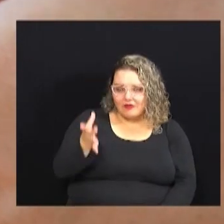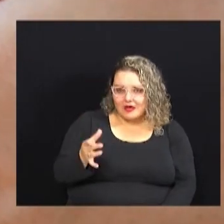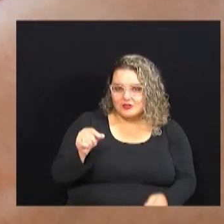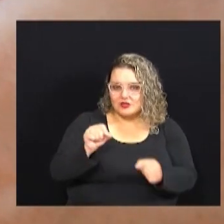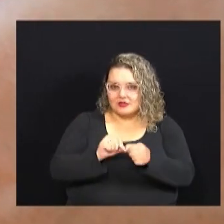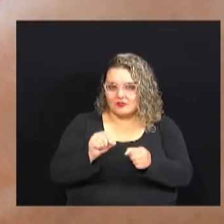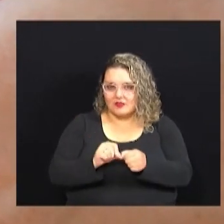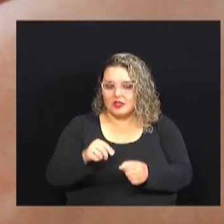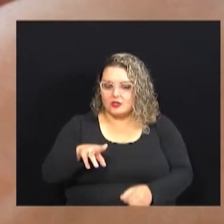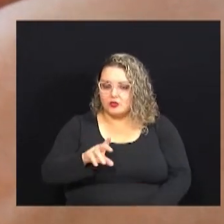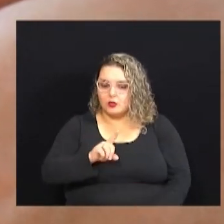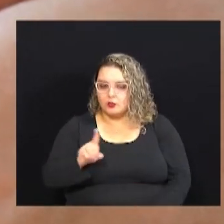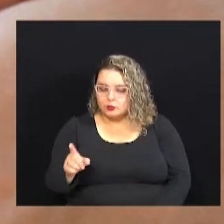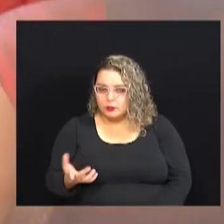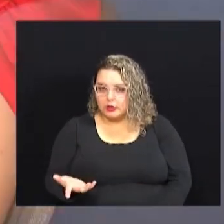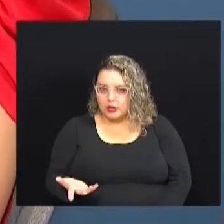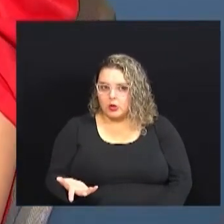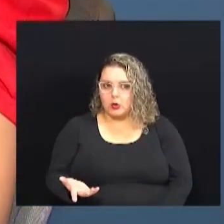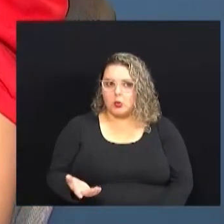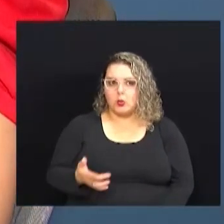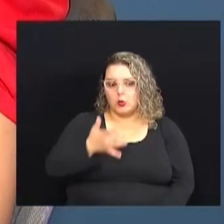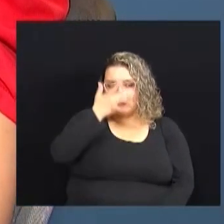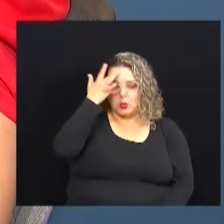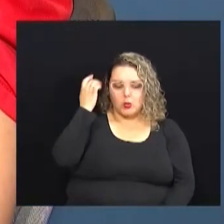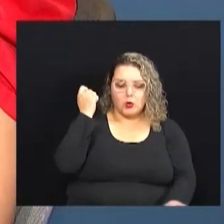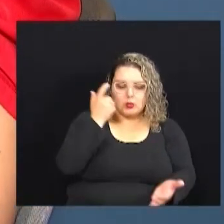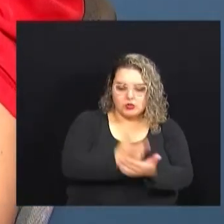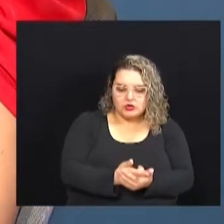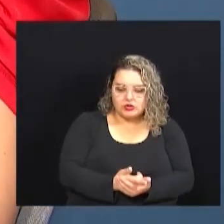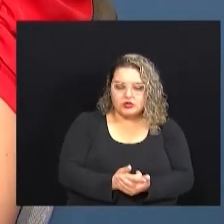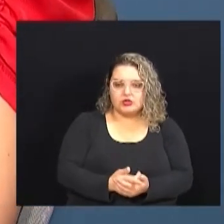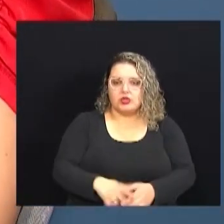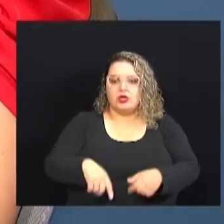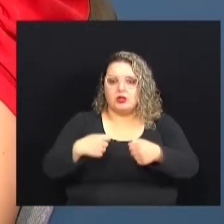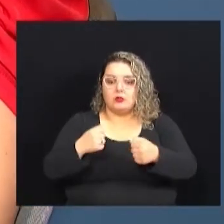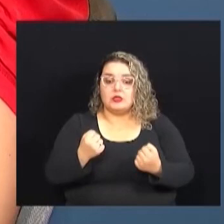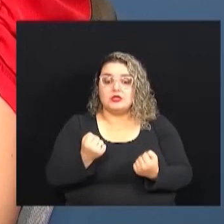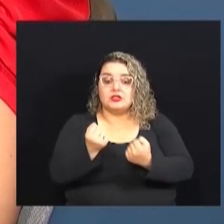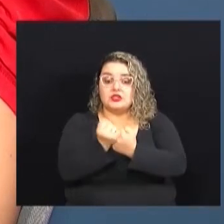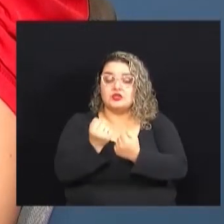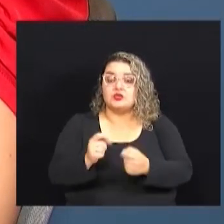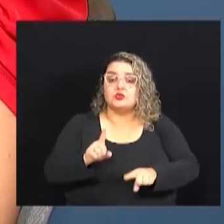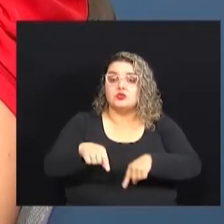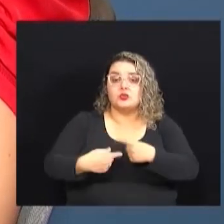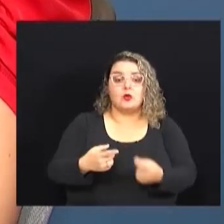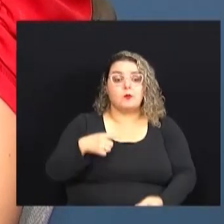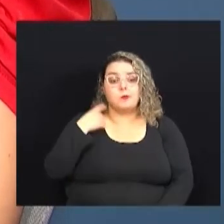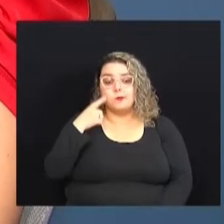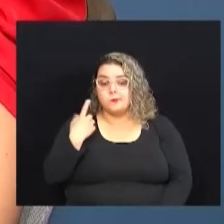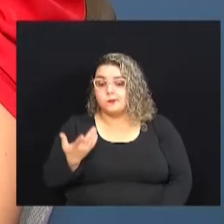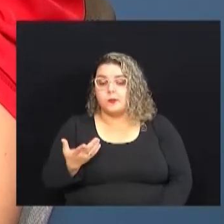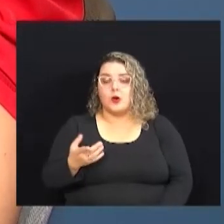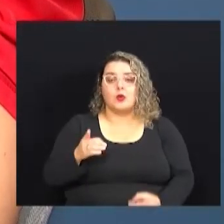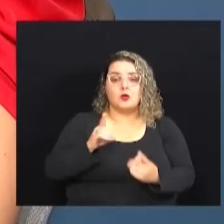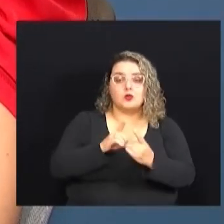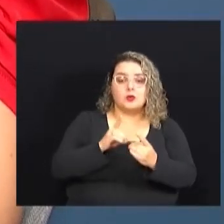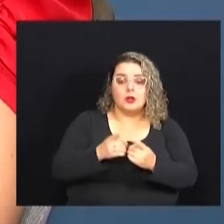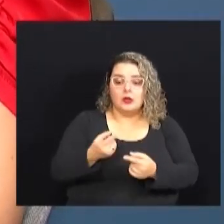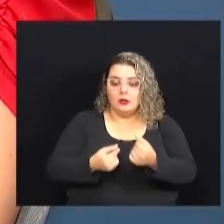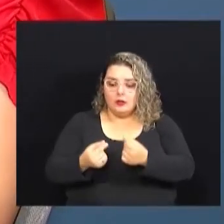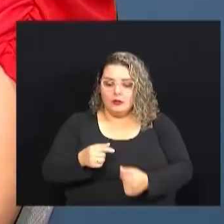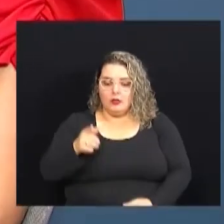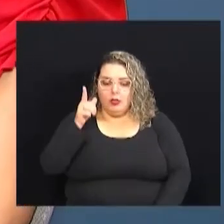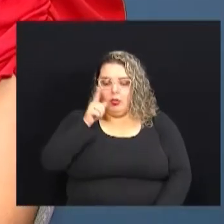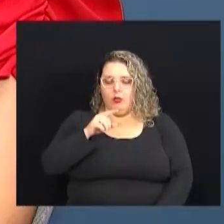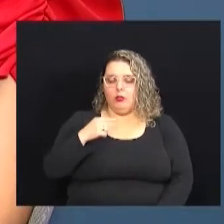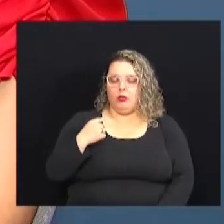fácil de ser feito ou o consumidor ele deveria se apoiar em algum advogado, um consultor financeiro, ou